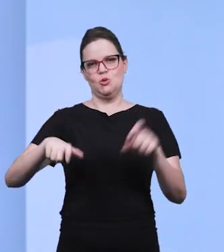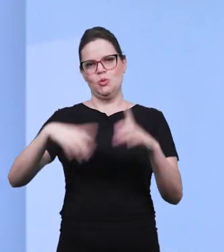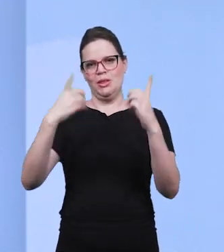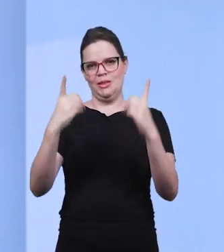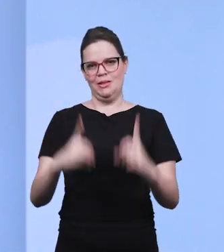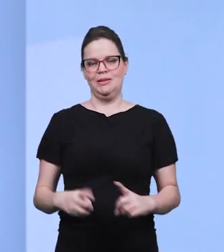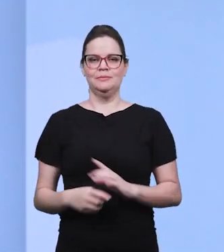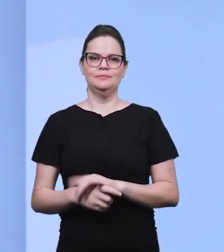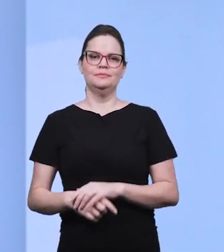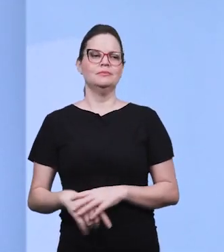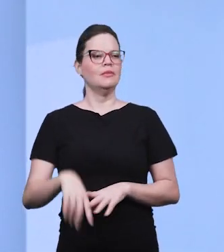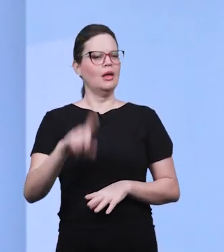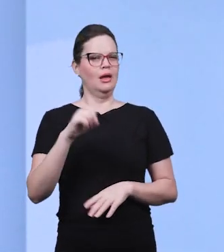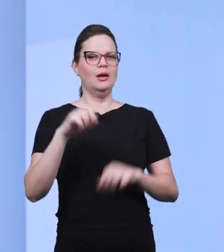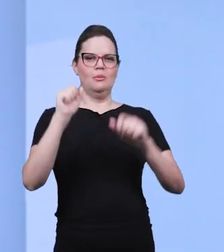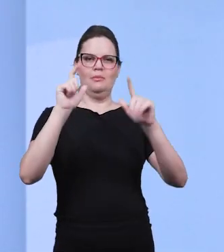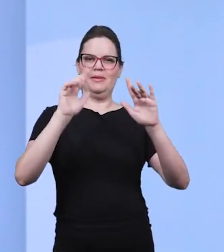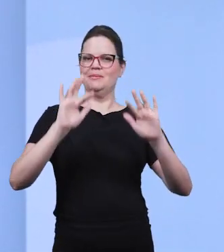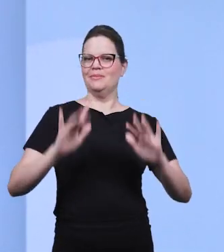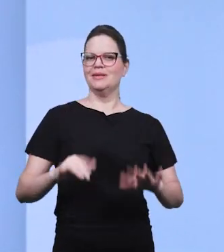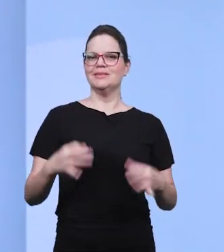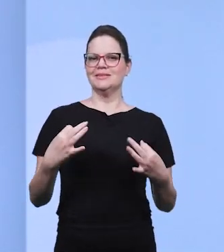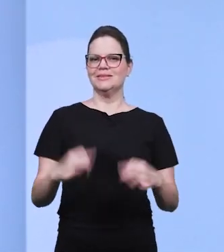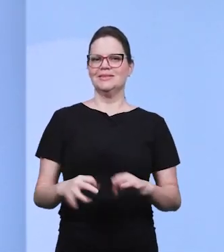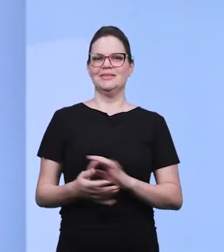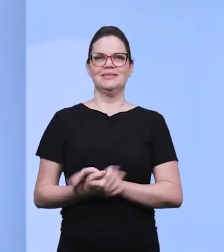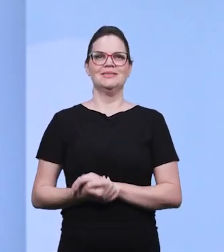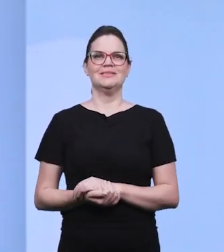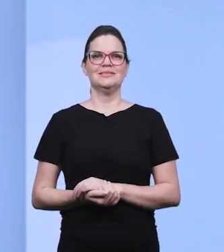sido uma grande bênção esse auxílio, né? É verdade.